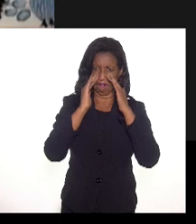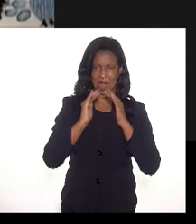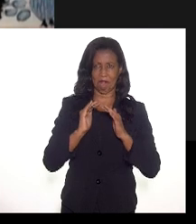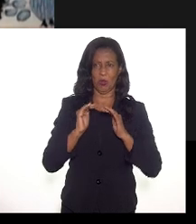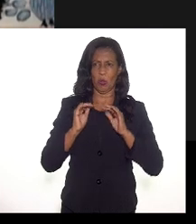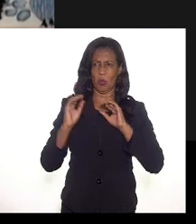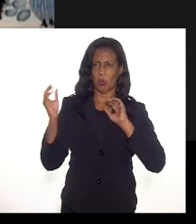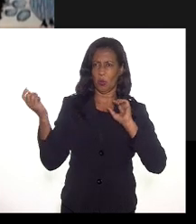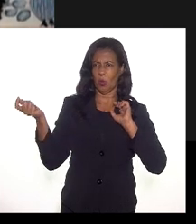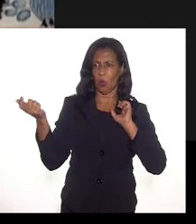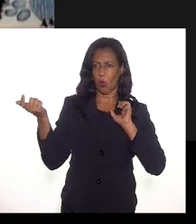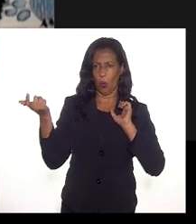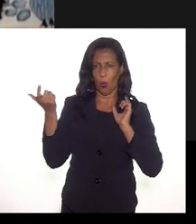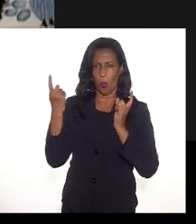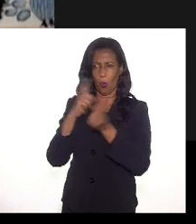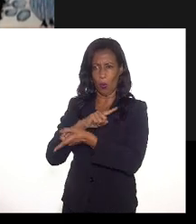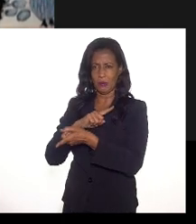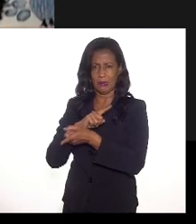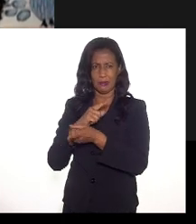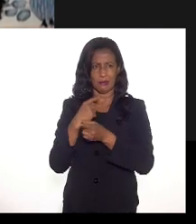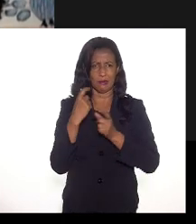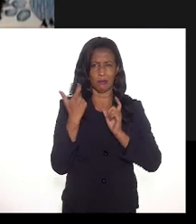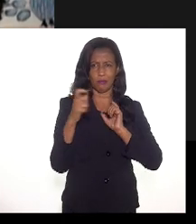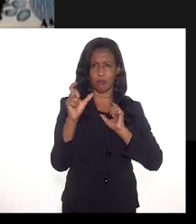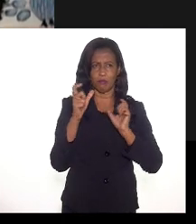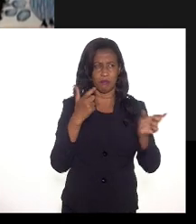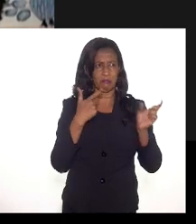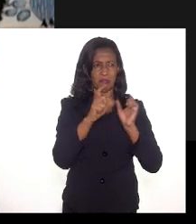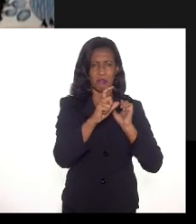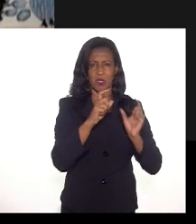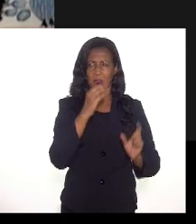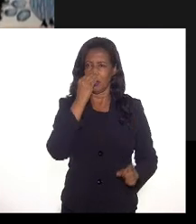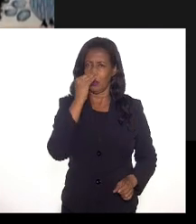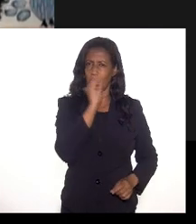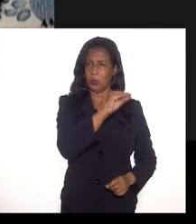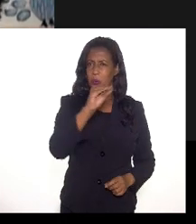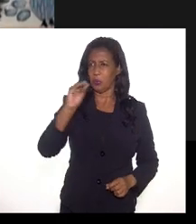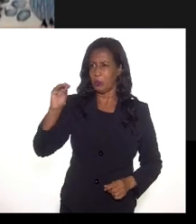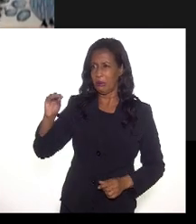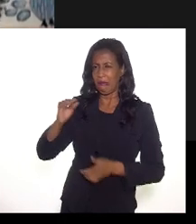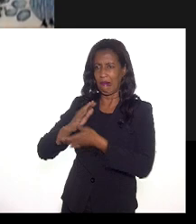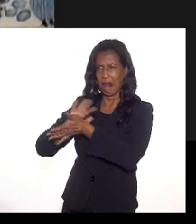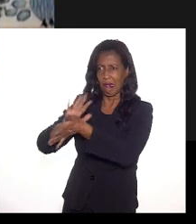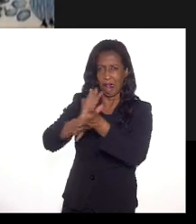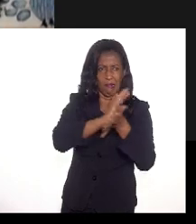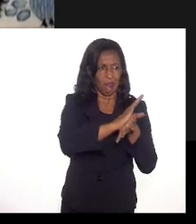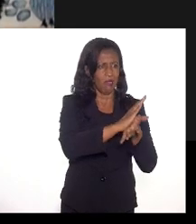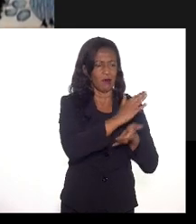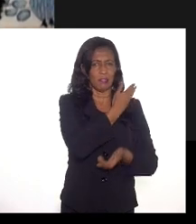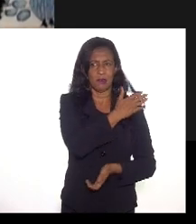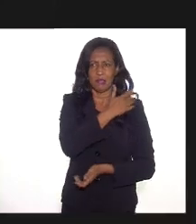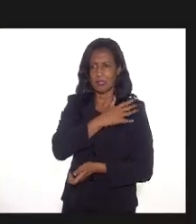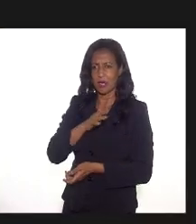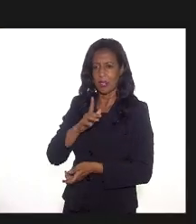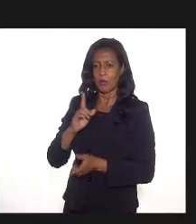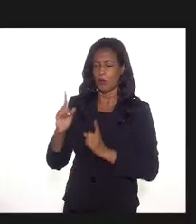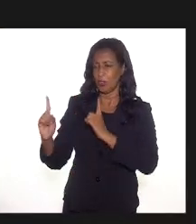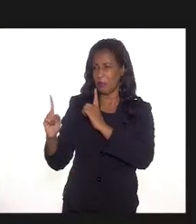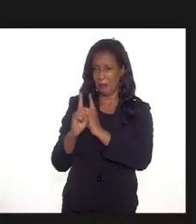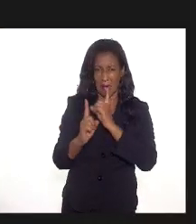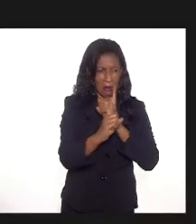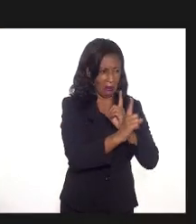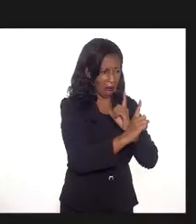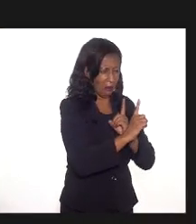nos insultarmos enquanto nós discriminarmos nós podemos estar perto de muitas outras coisas